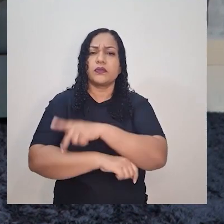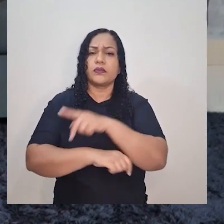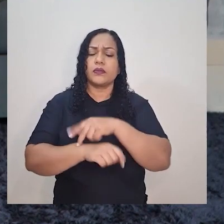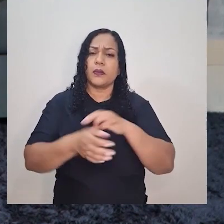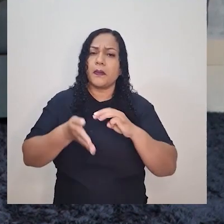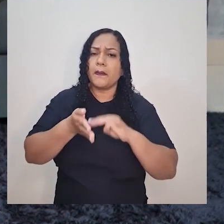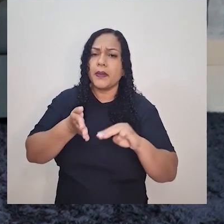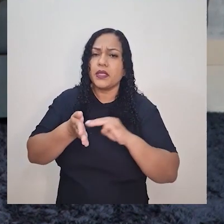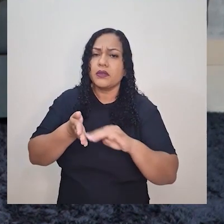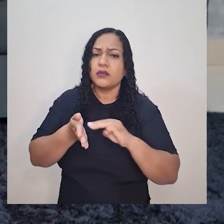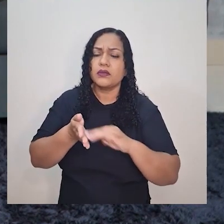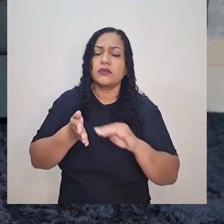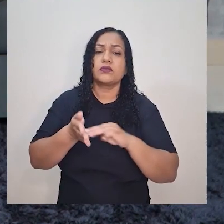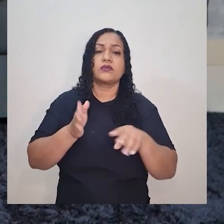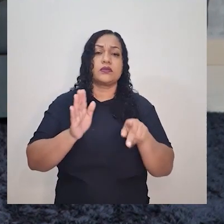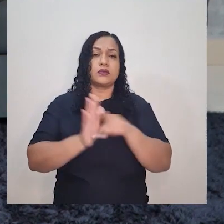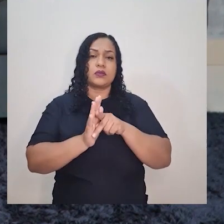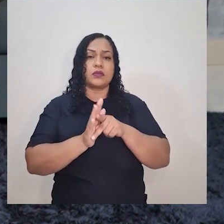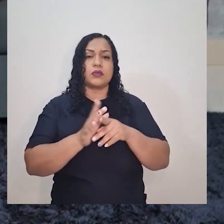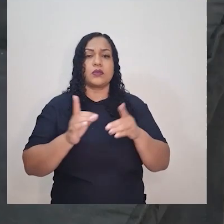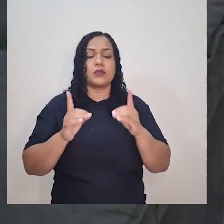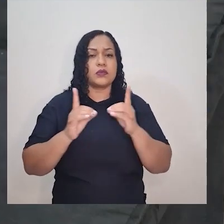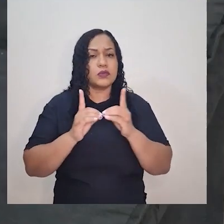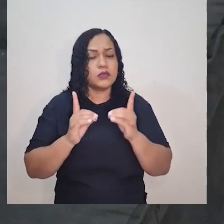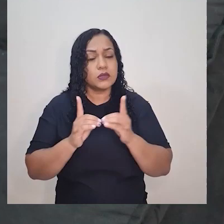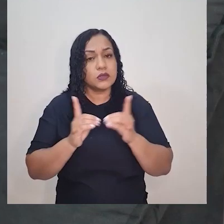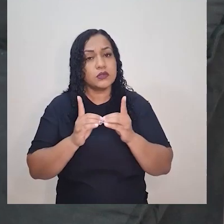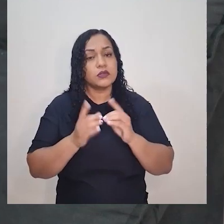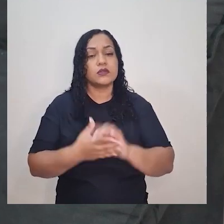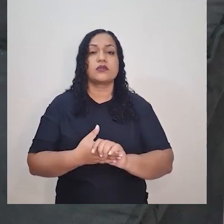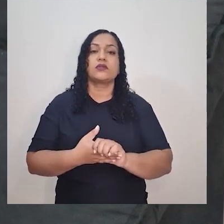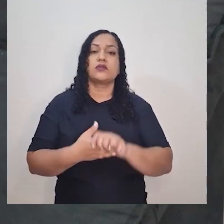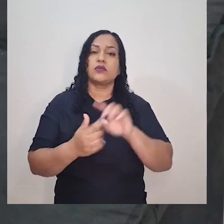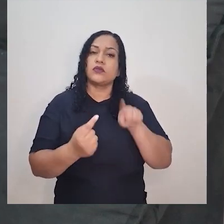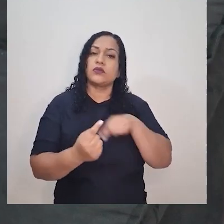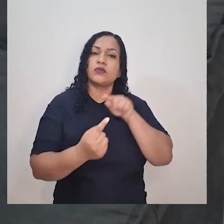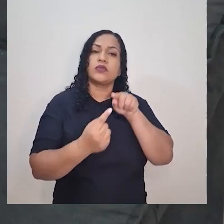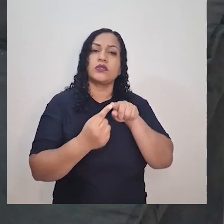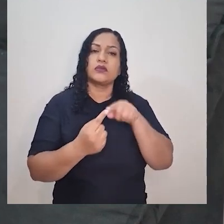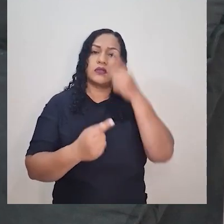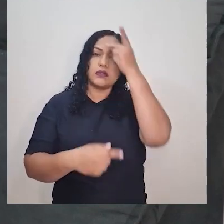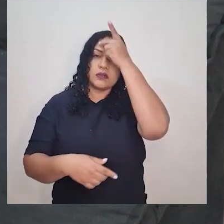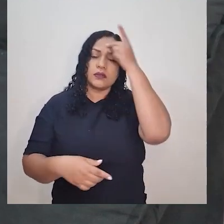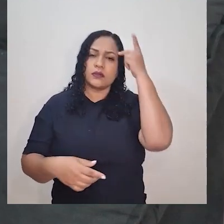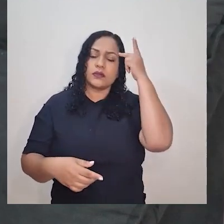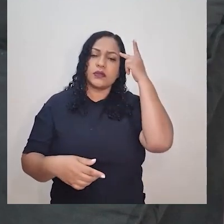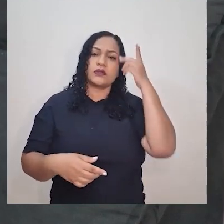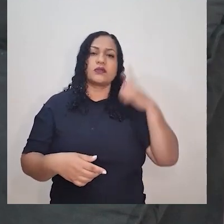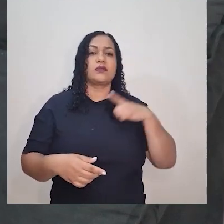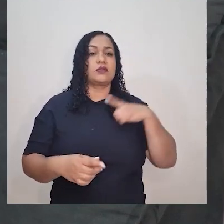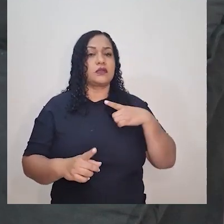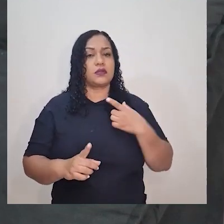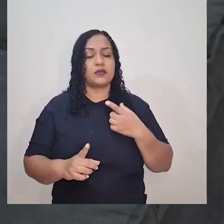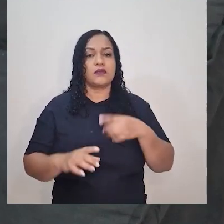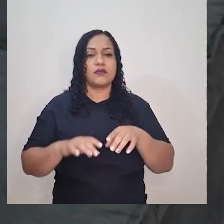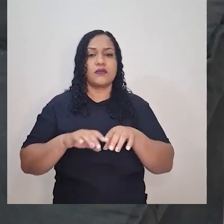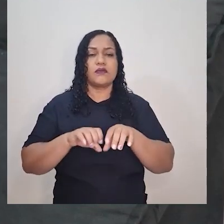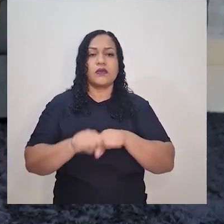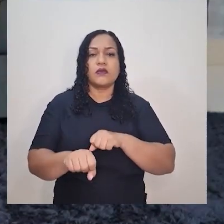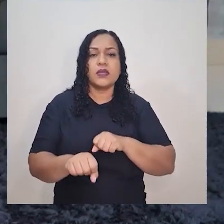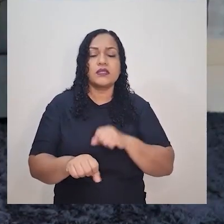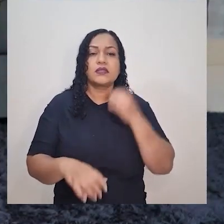métodos, metodologias, didática, buscando formar esse cidadão para um tipo de